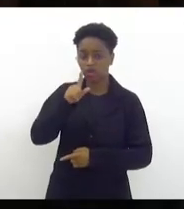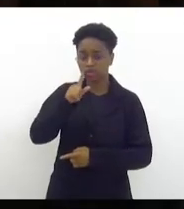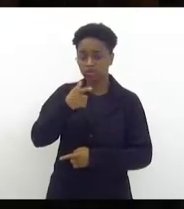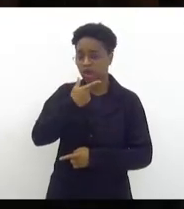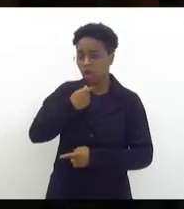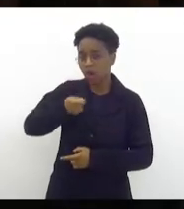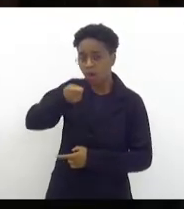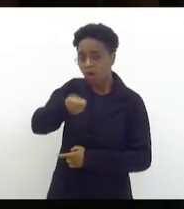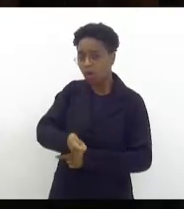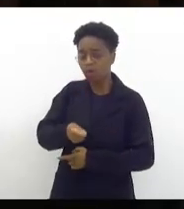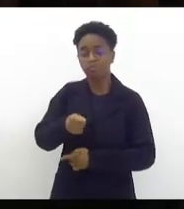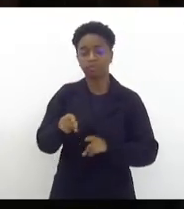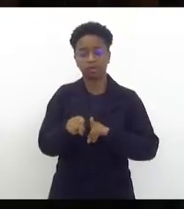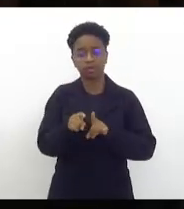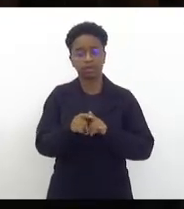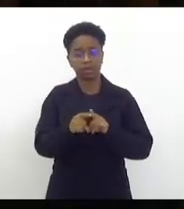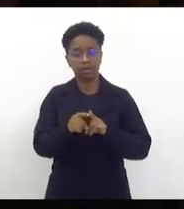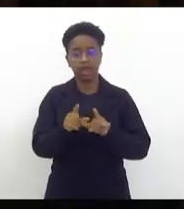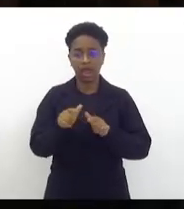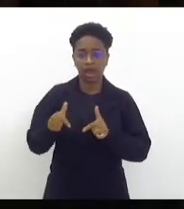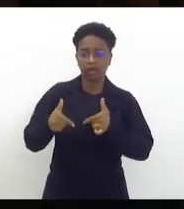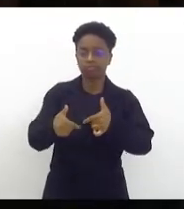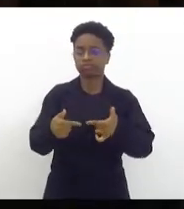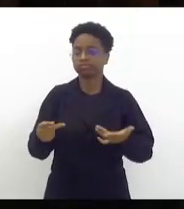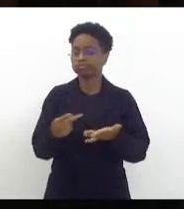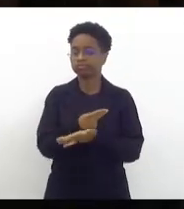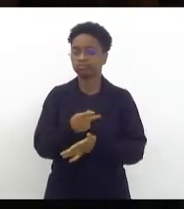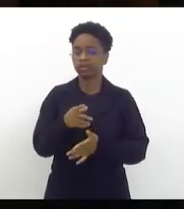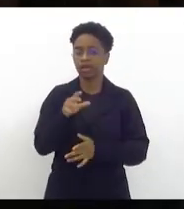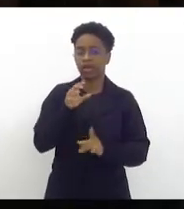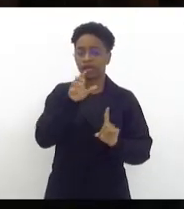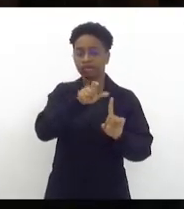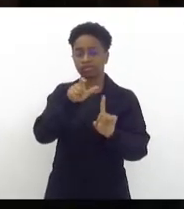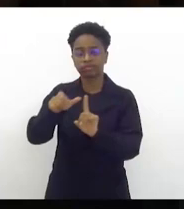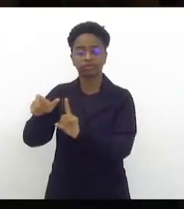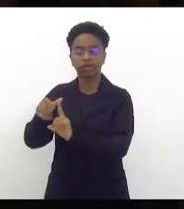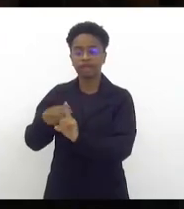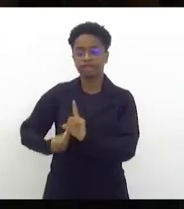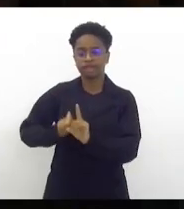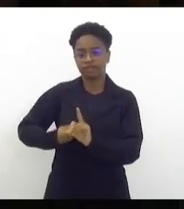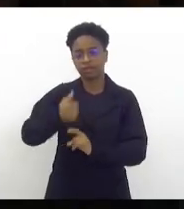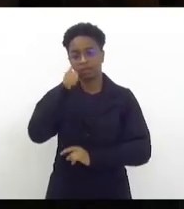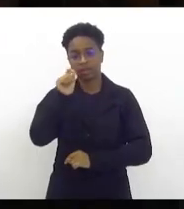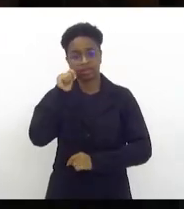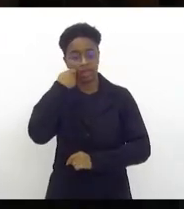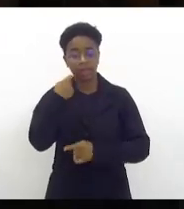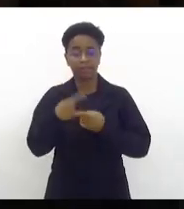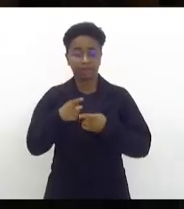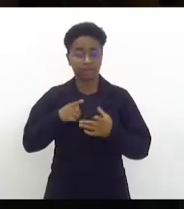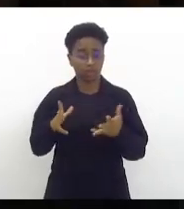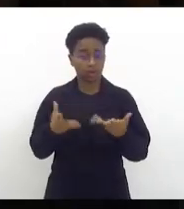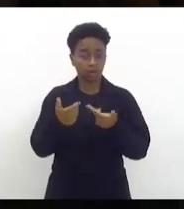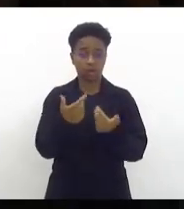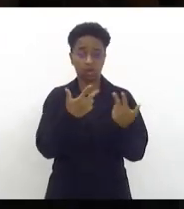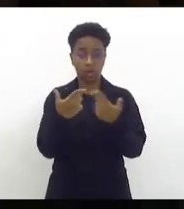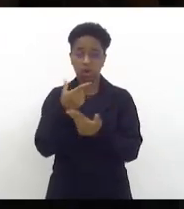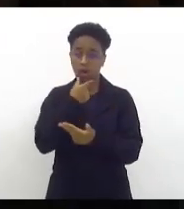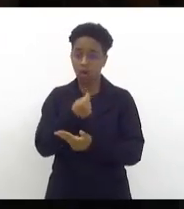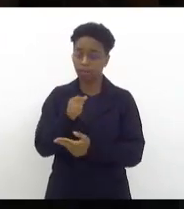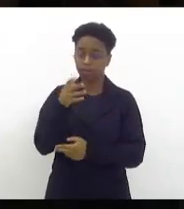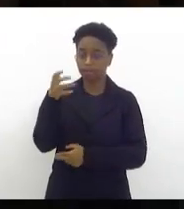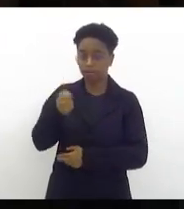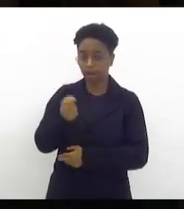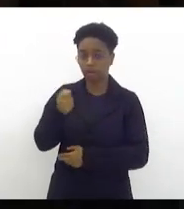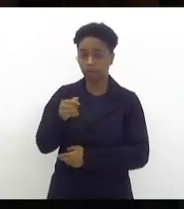a vida dessas mulheres negras, que têm tanta qualidade quanto qualquer homem branco do